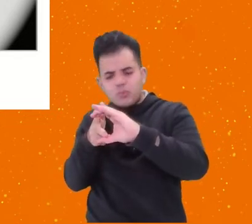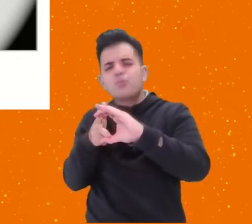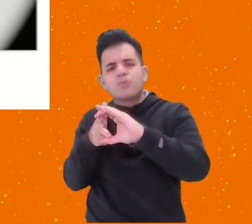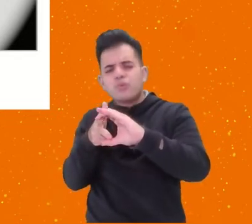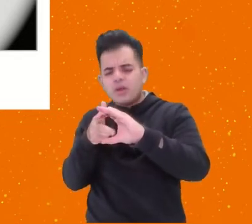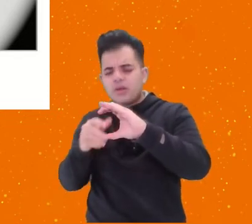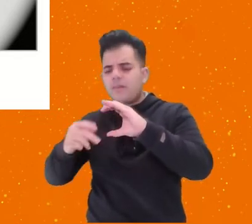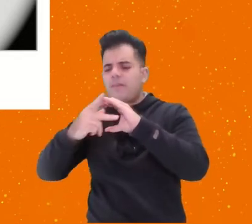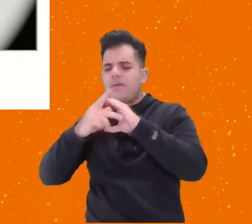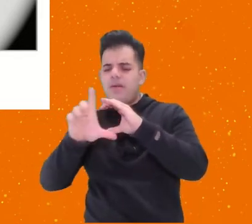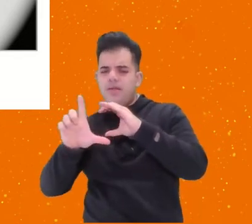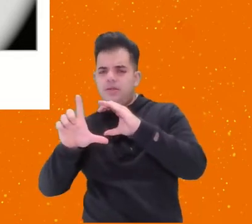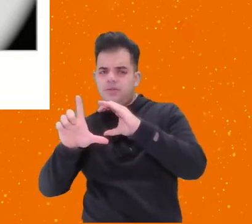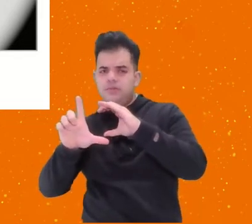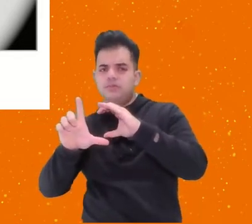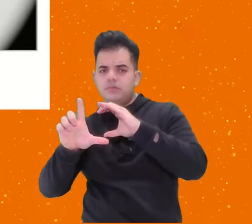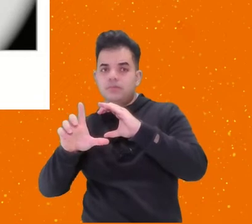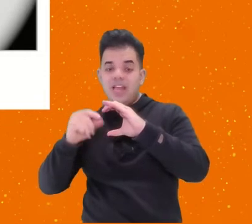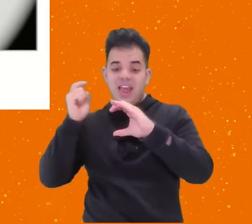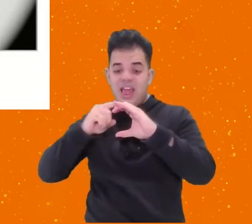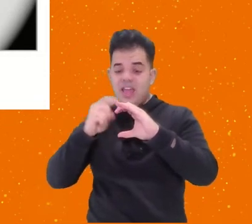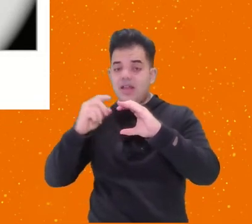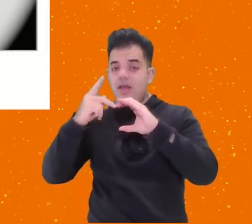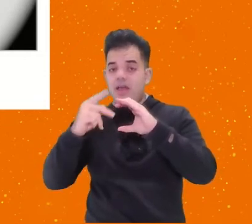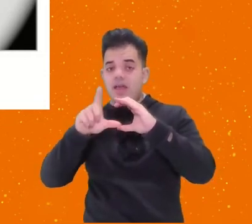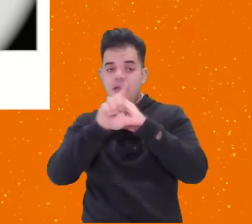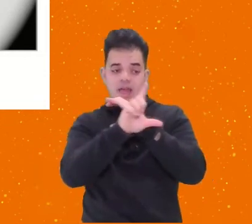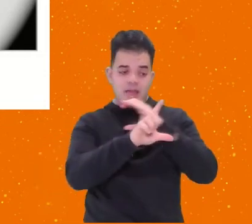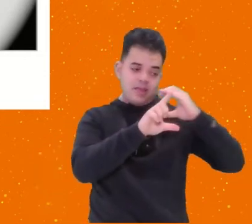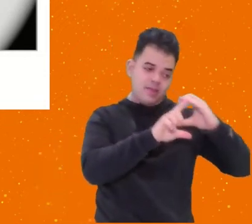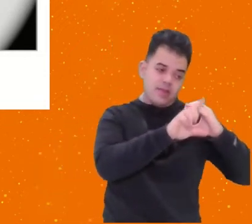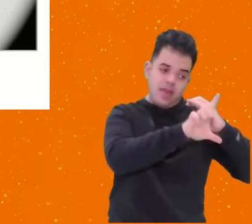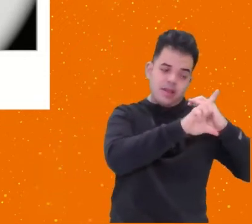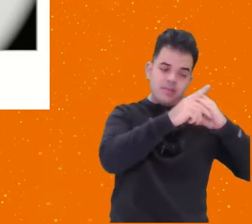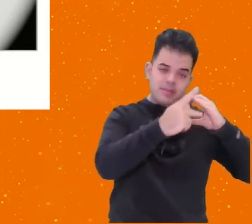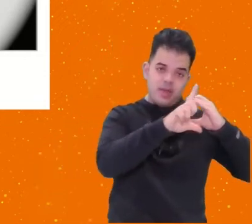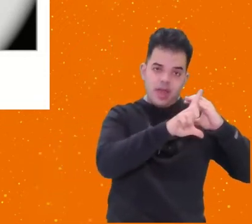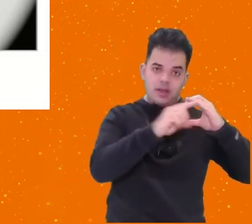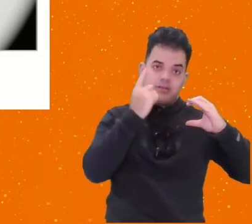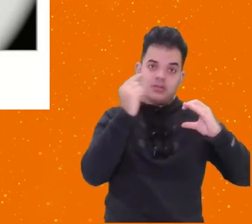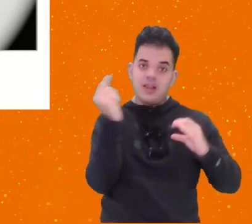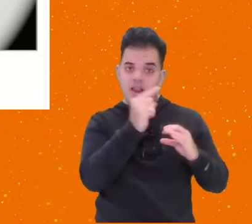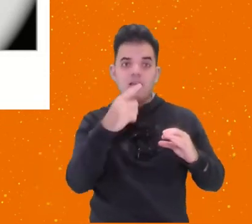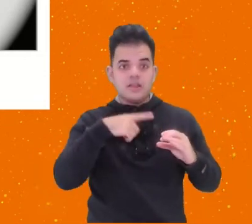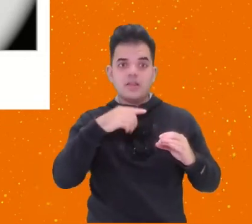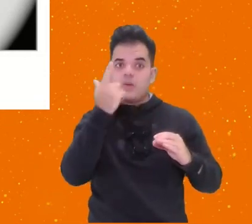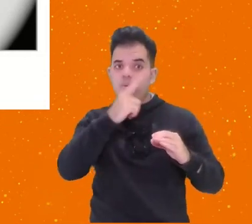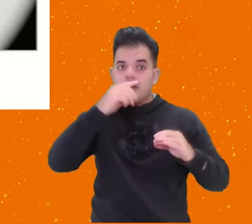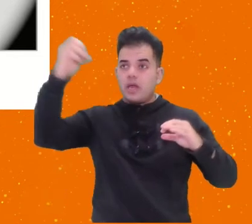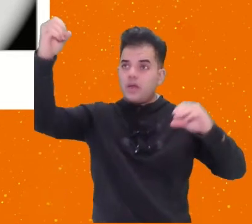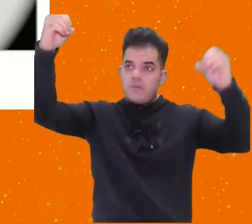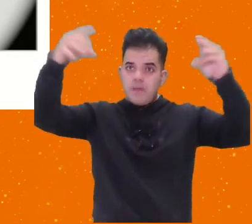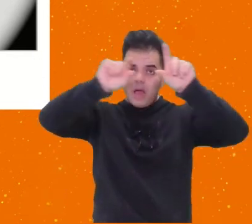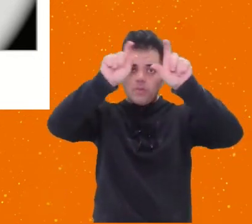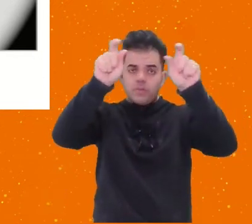você tendo na câmera um bocal LPL, você ilumina bem mais as bordas, né? Se vocês